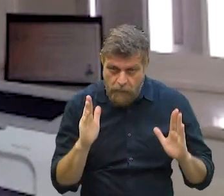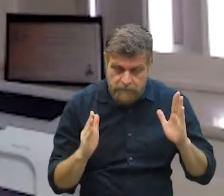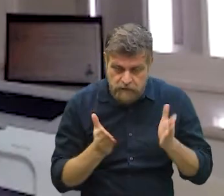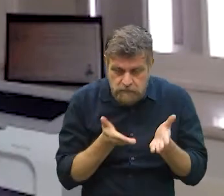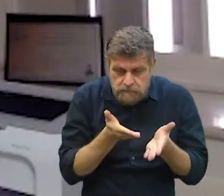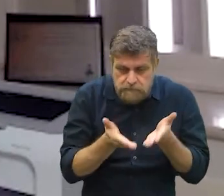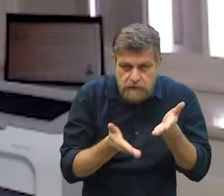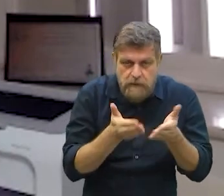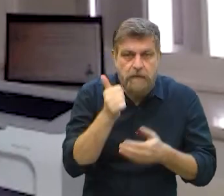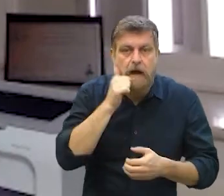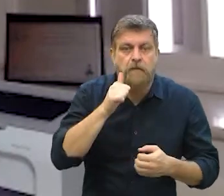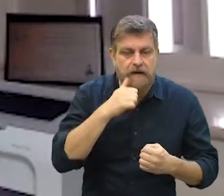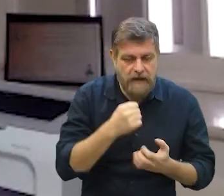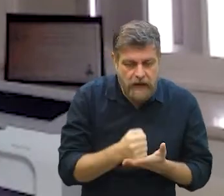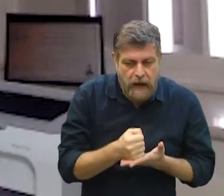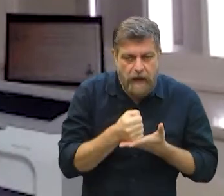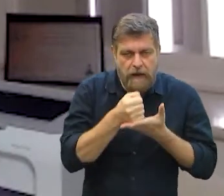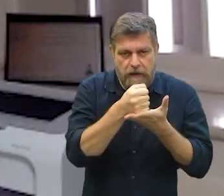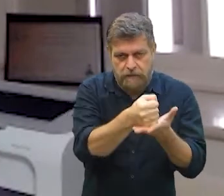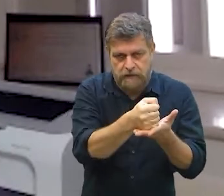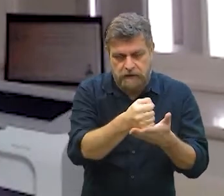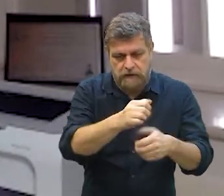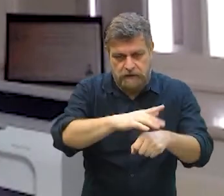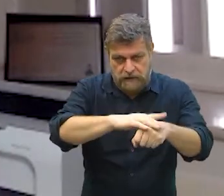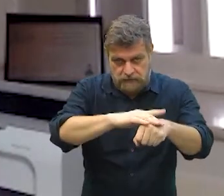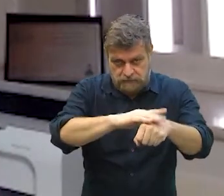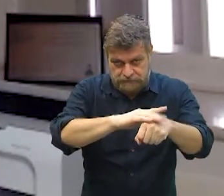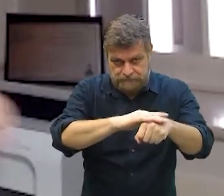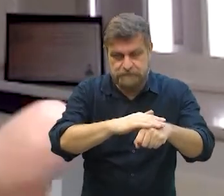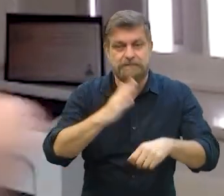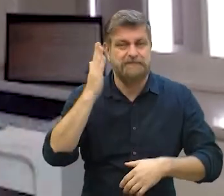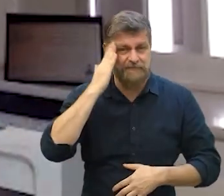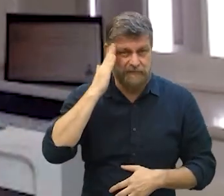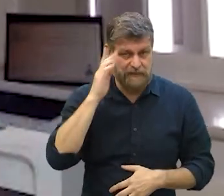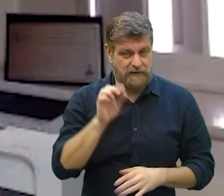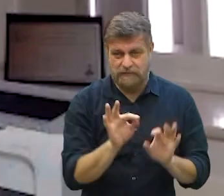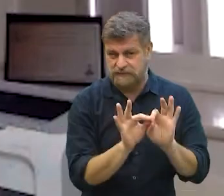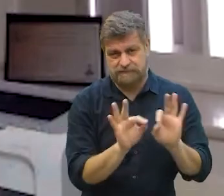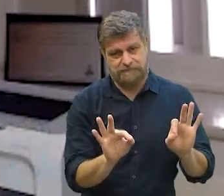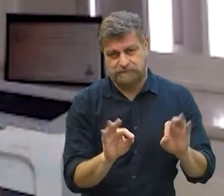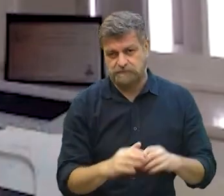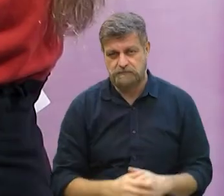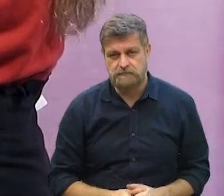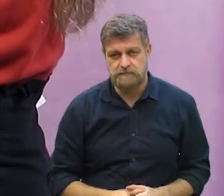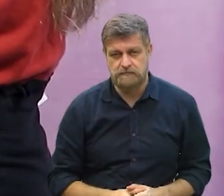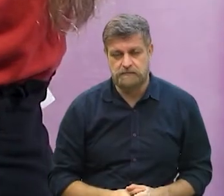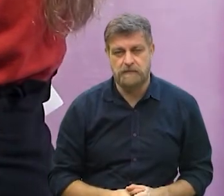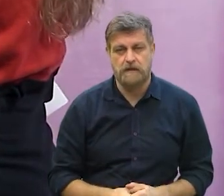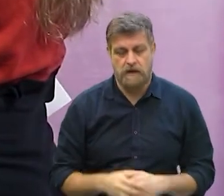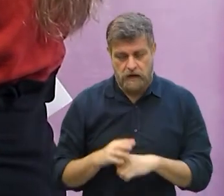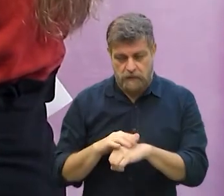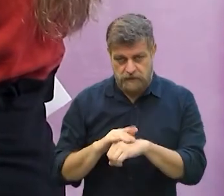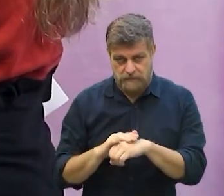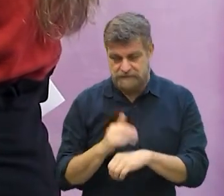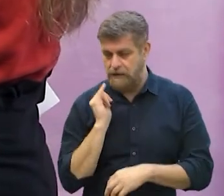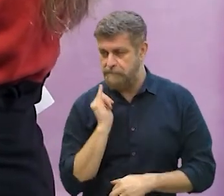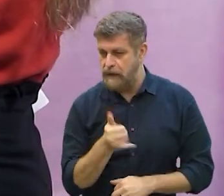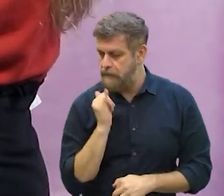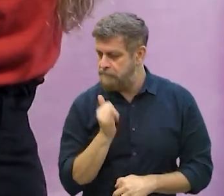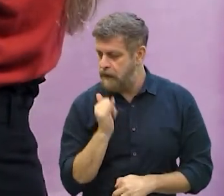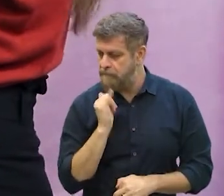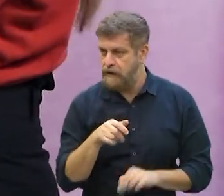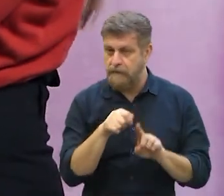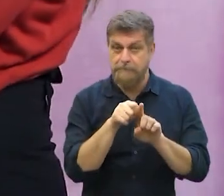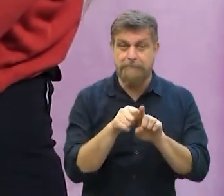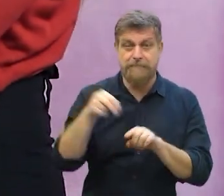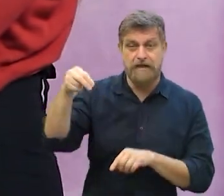esse apoio feminino durante essa doença e o tratamento que a gente sabe que não é tão simples assim. E essa é uma doença que a gente precisa falar